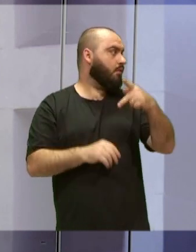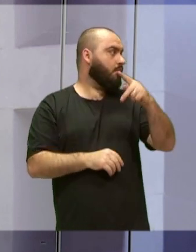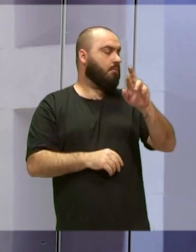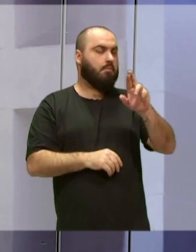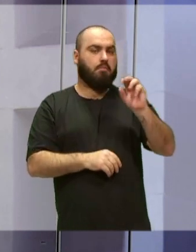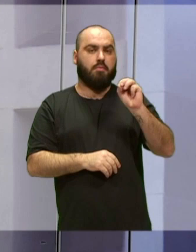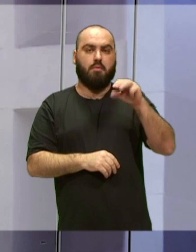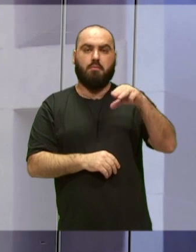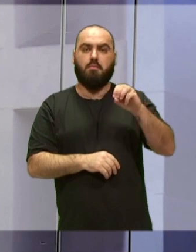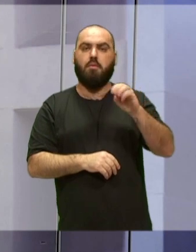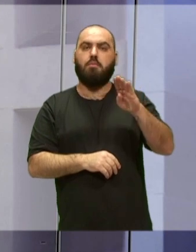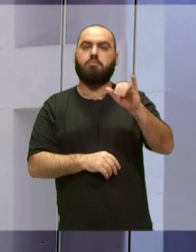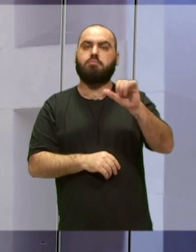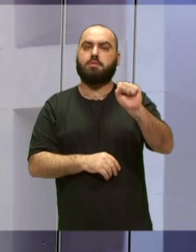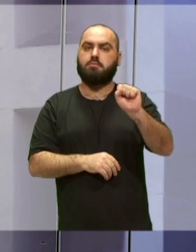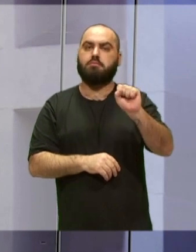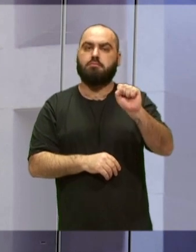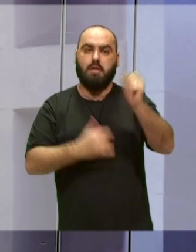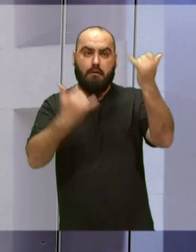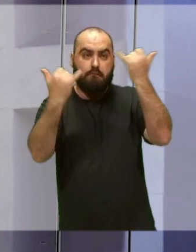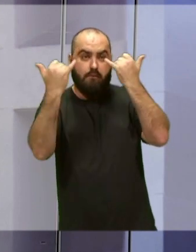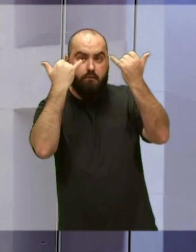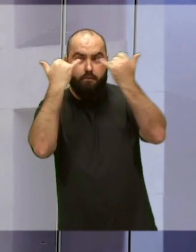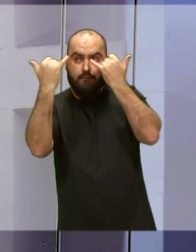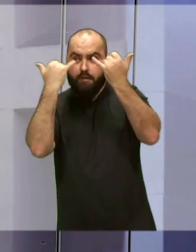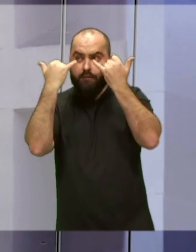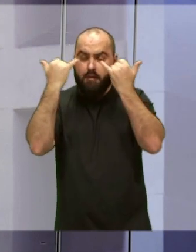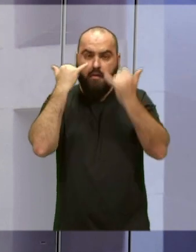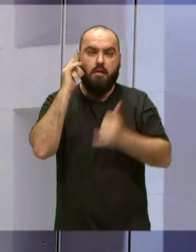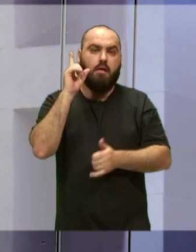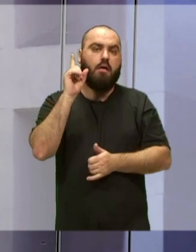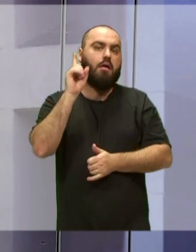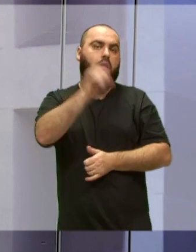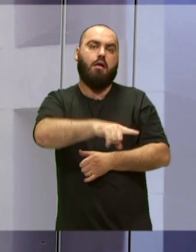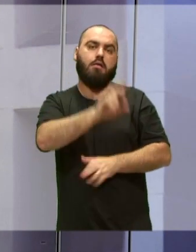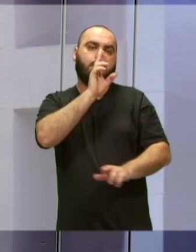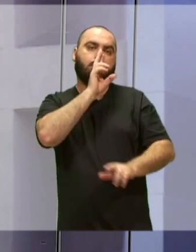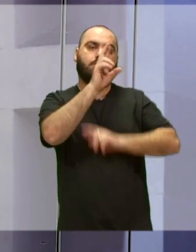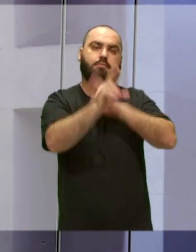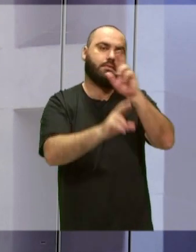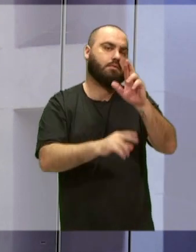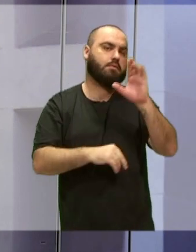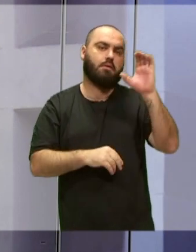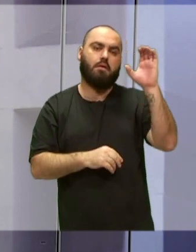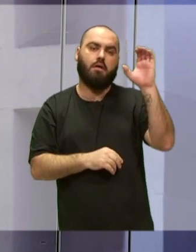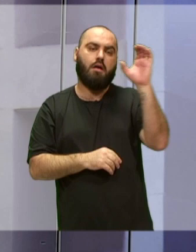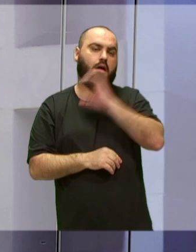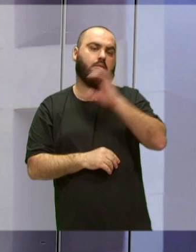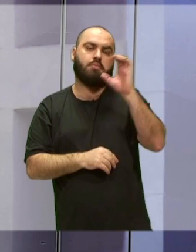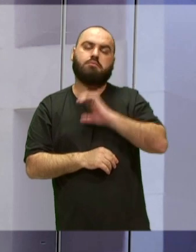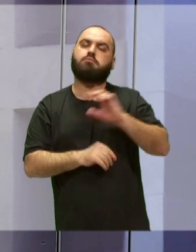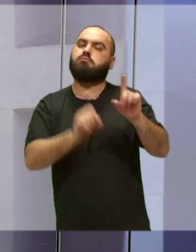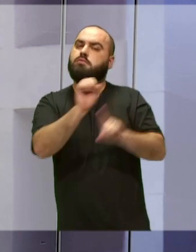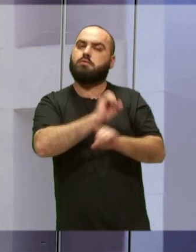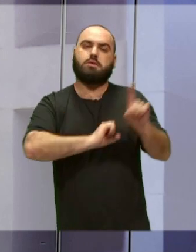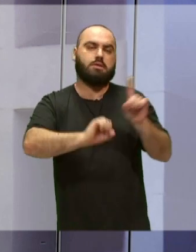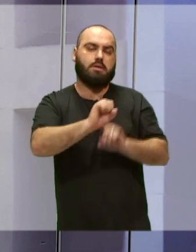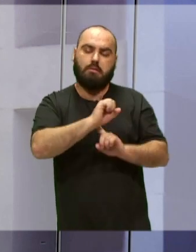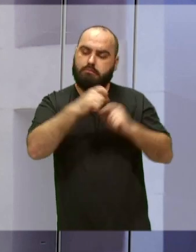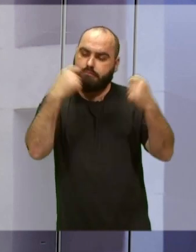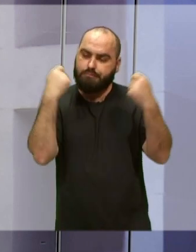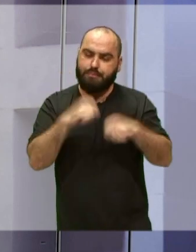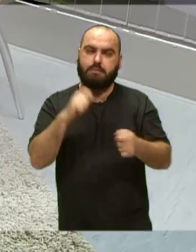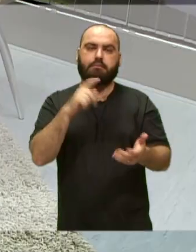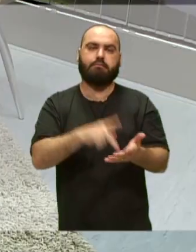feito de de busca de informações é uma solução hoje para para nossa sociedade tá e